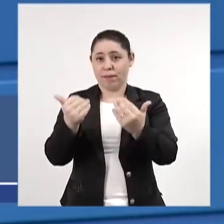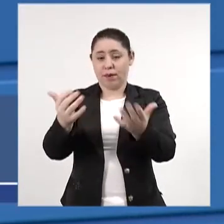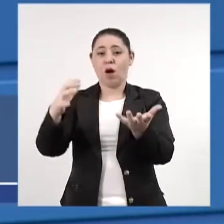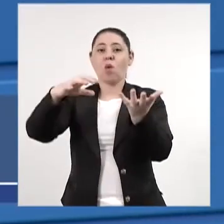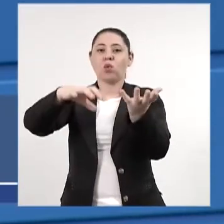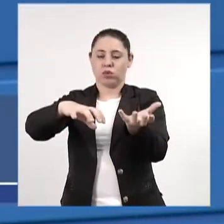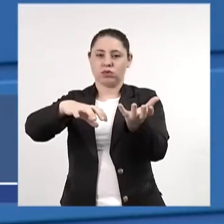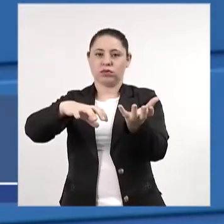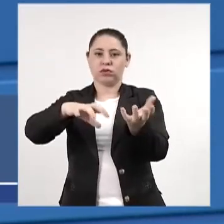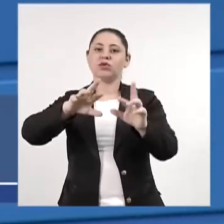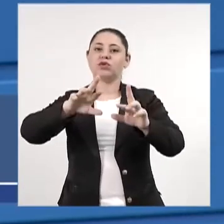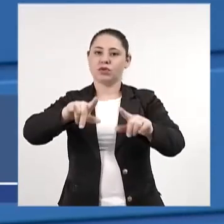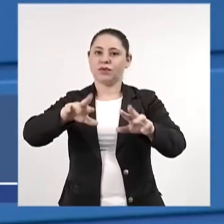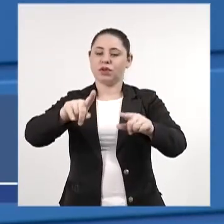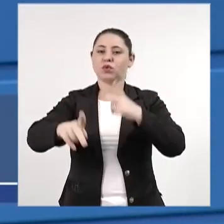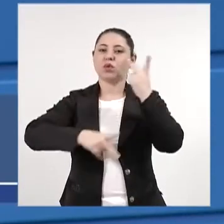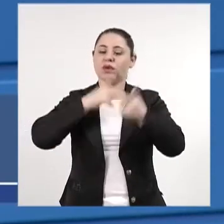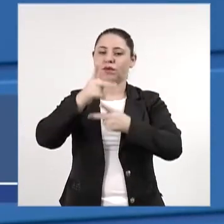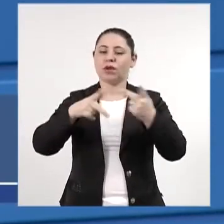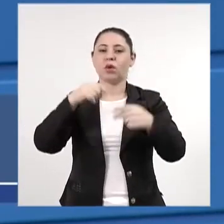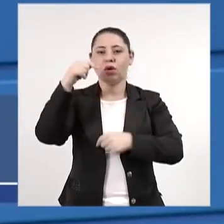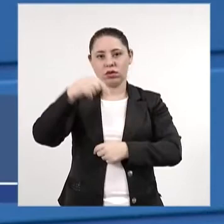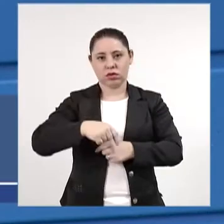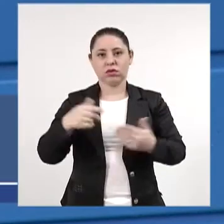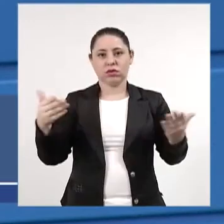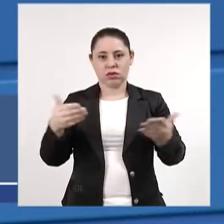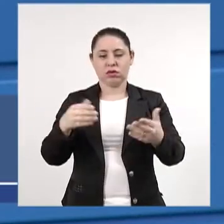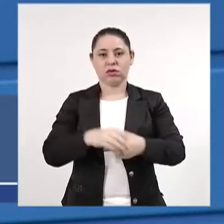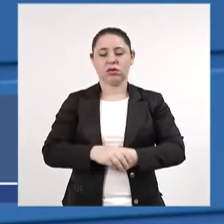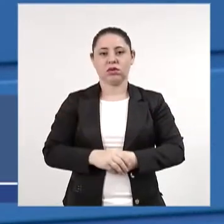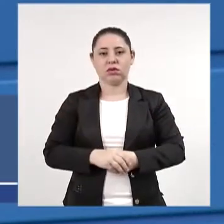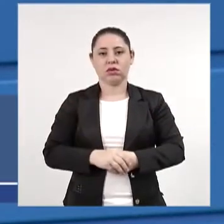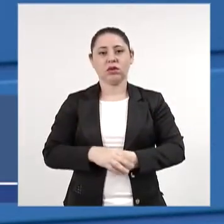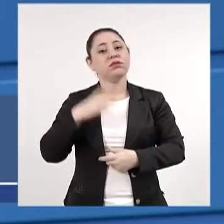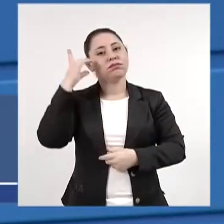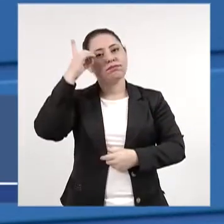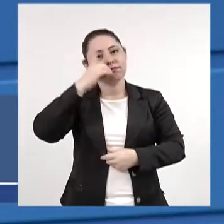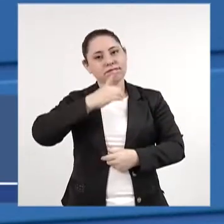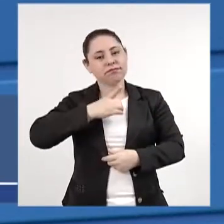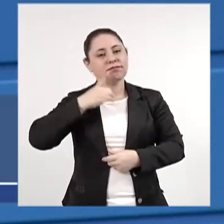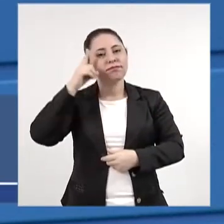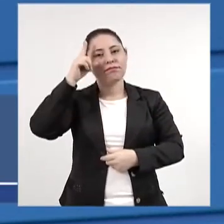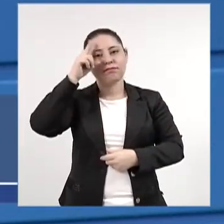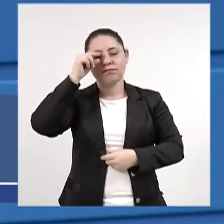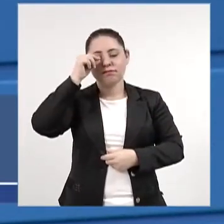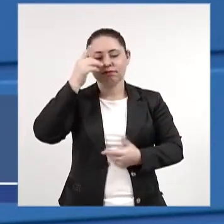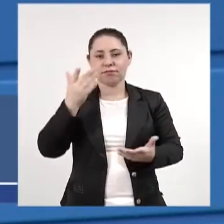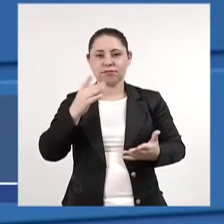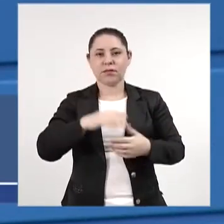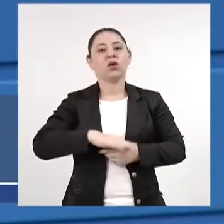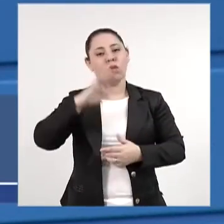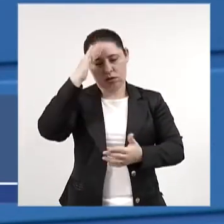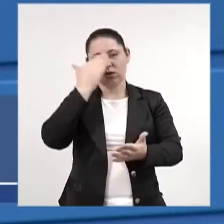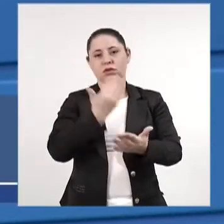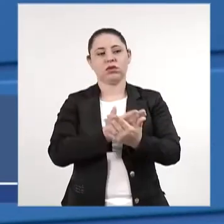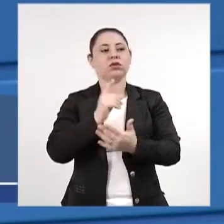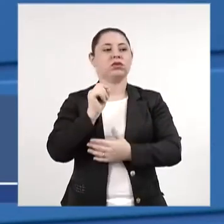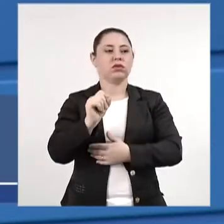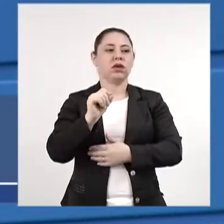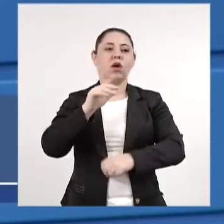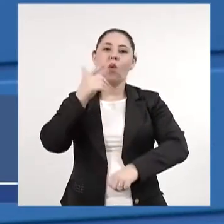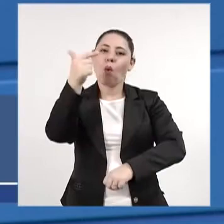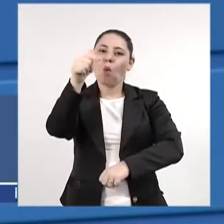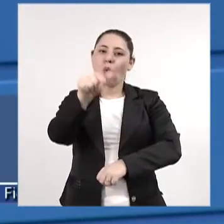Nacional e, diferentemente do que disse aqui nosso nobre deputado Gerson Claro, eu acredito que, mais